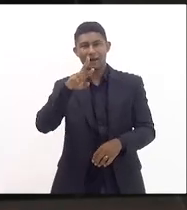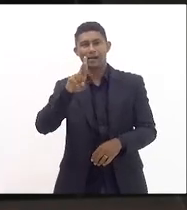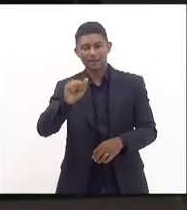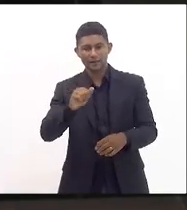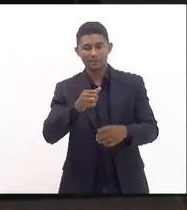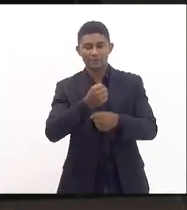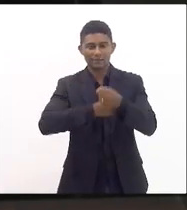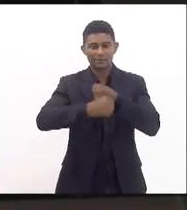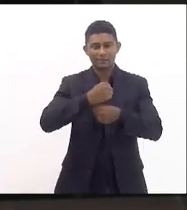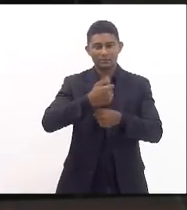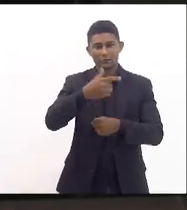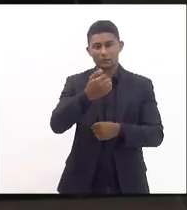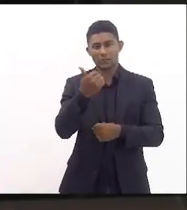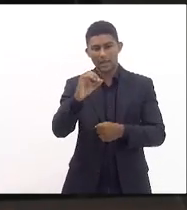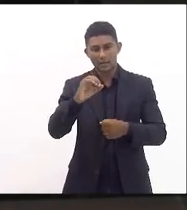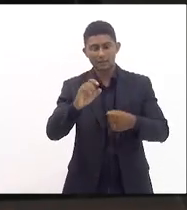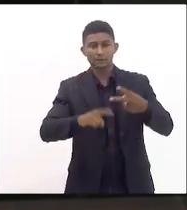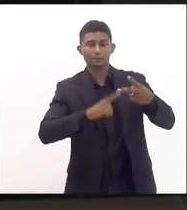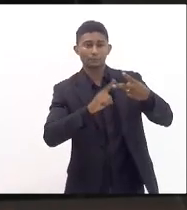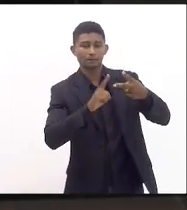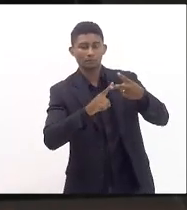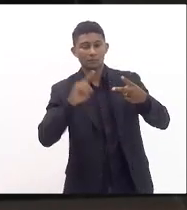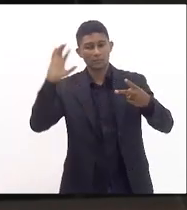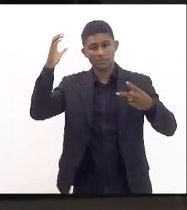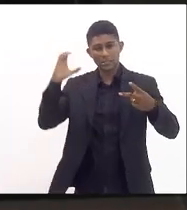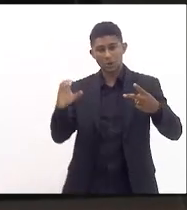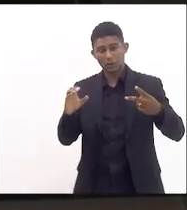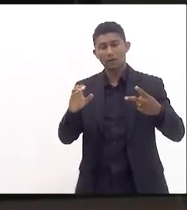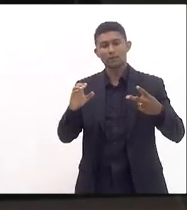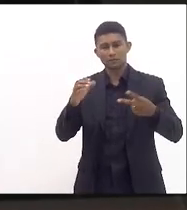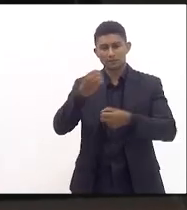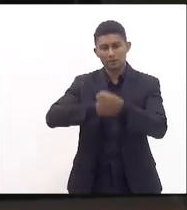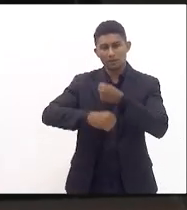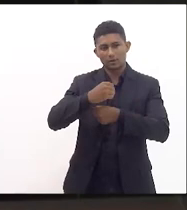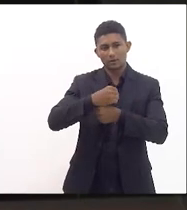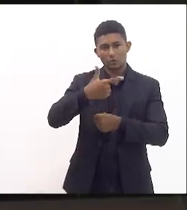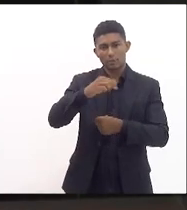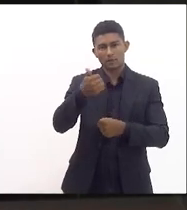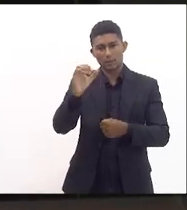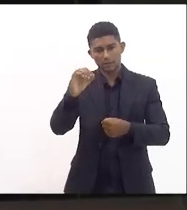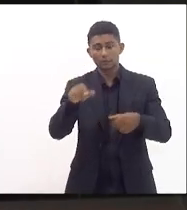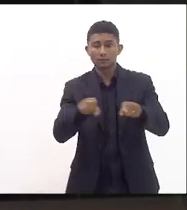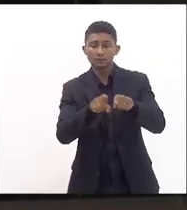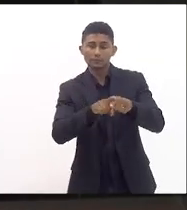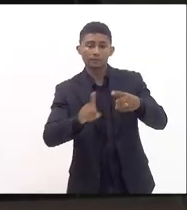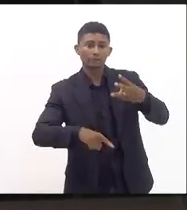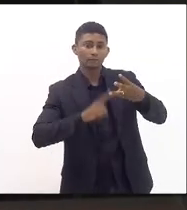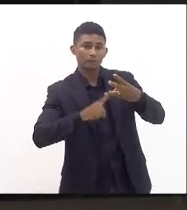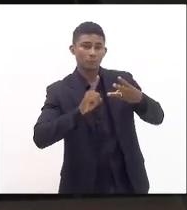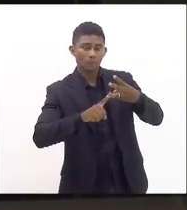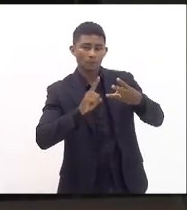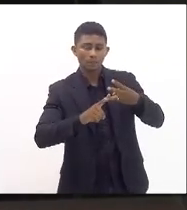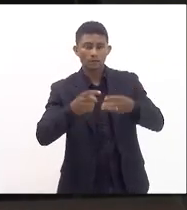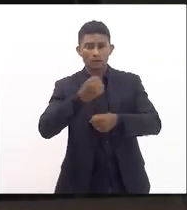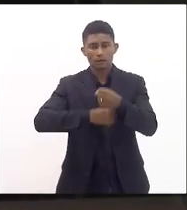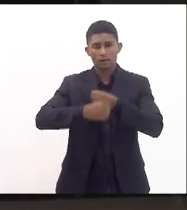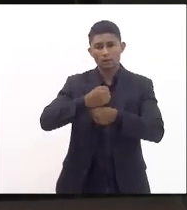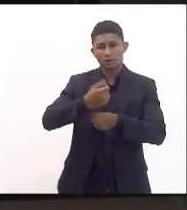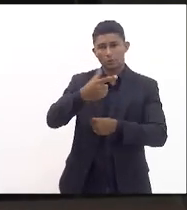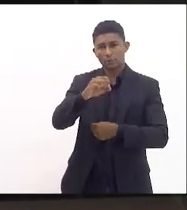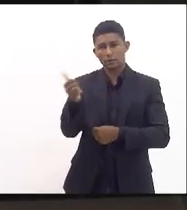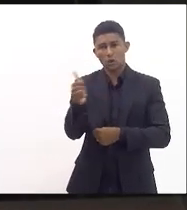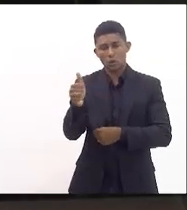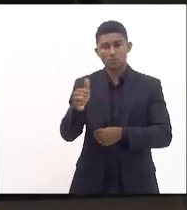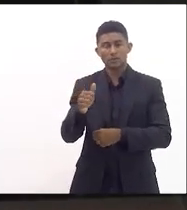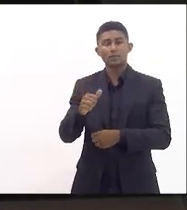podemos esquecer do Morro Bumba em Niterói em 2010 e na região Serrana em 2011. E